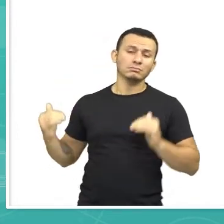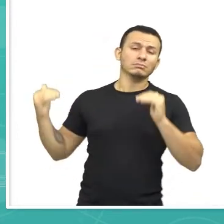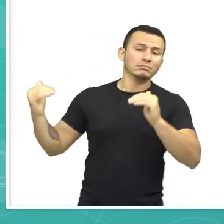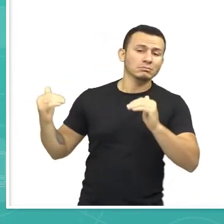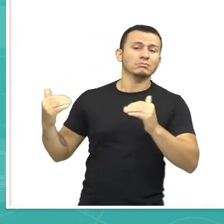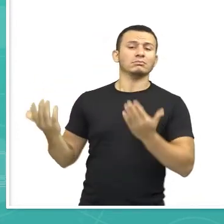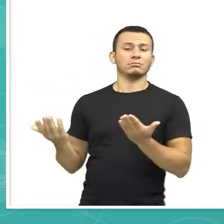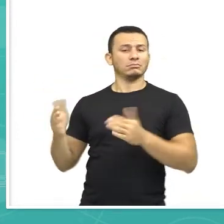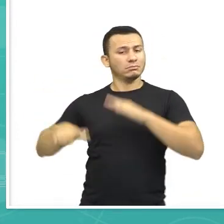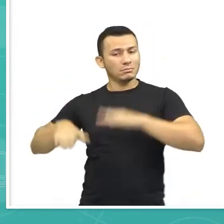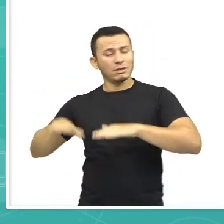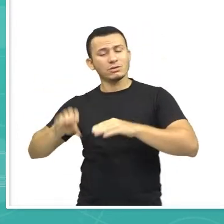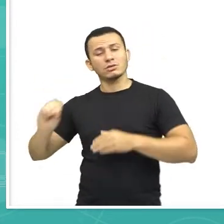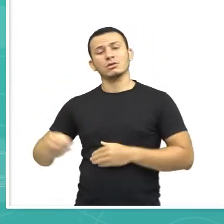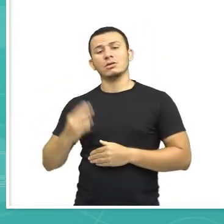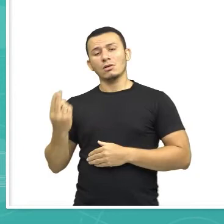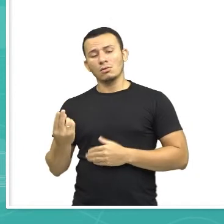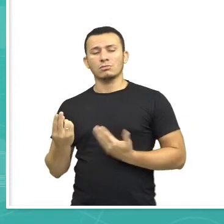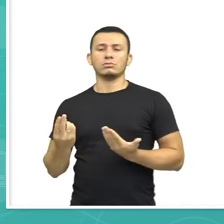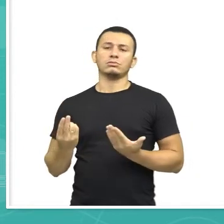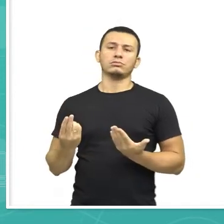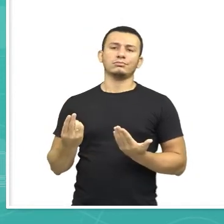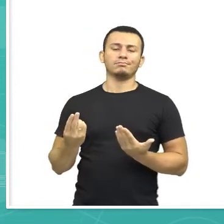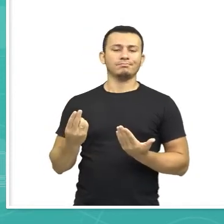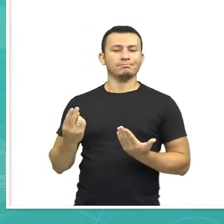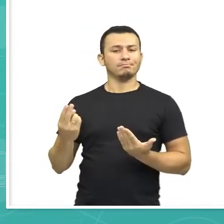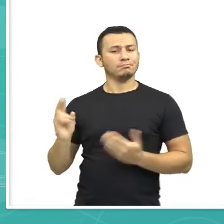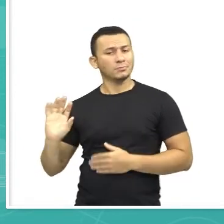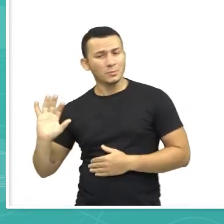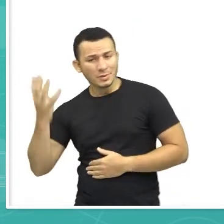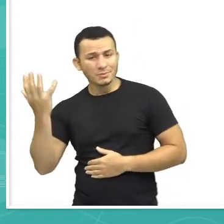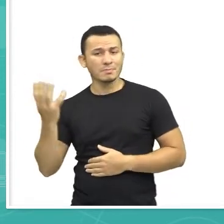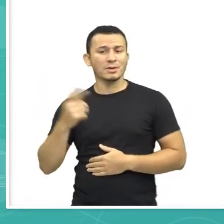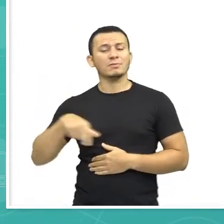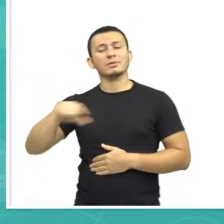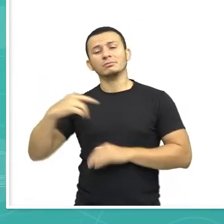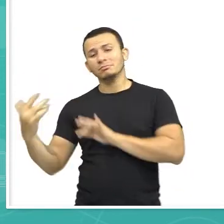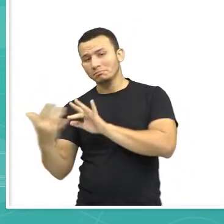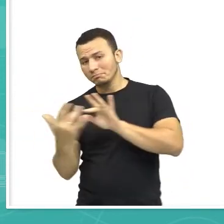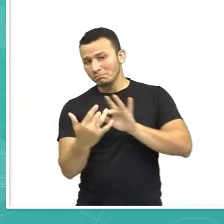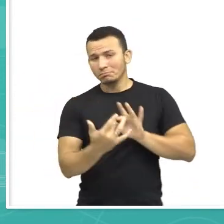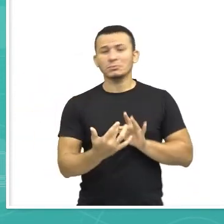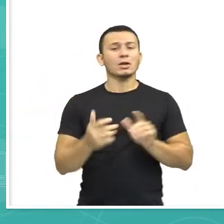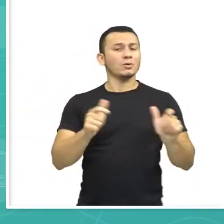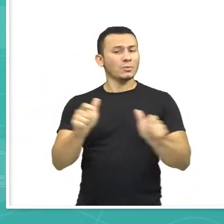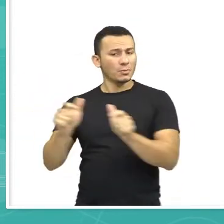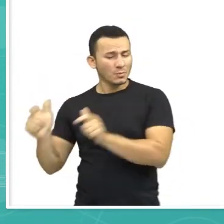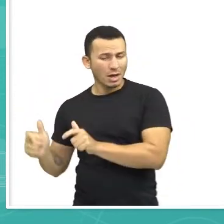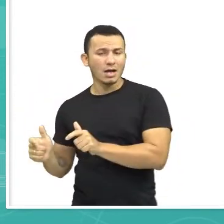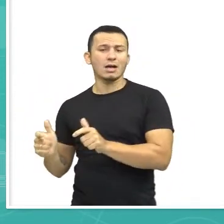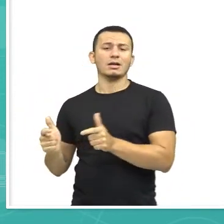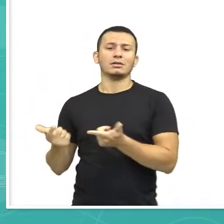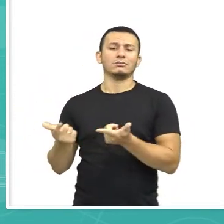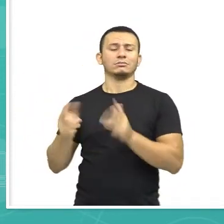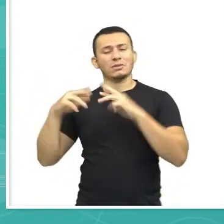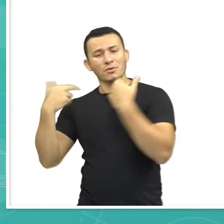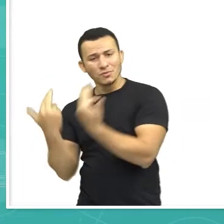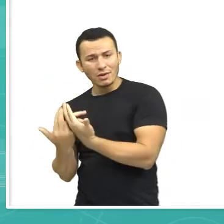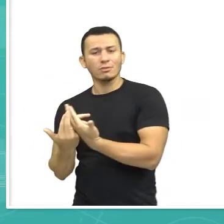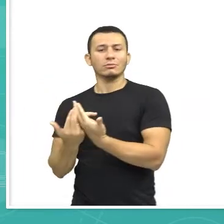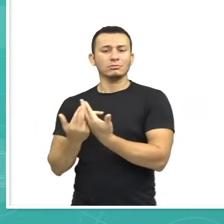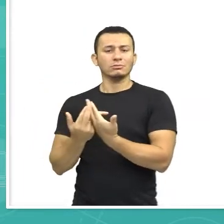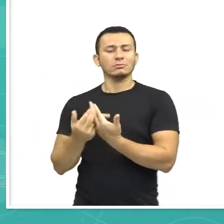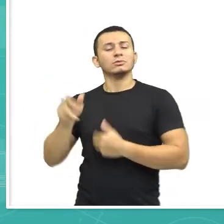se encontra, ou numa situação em que você vai utilizar, numa cerimônia, por exemplo, e você